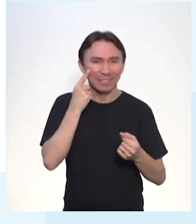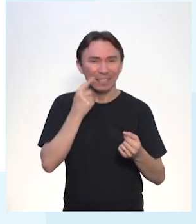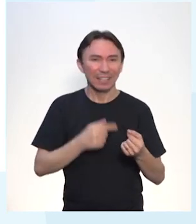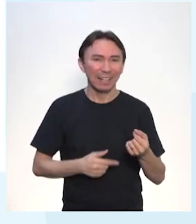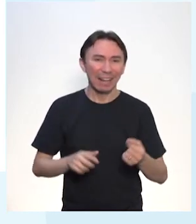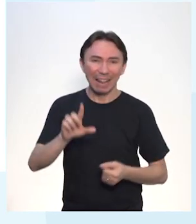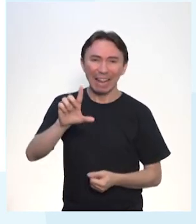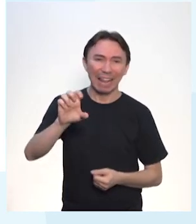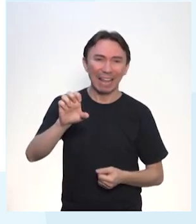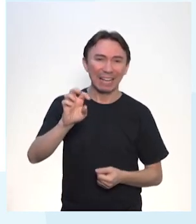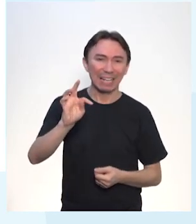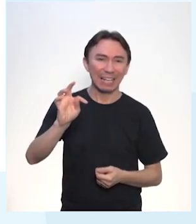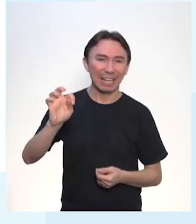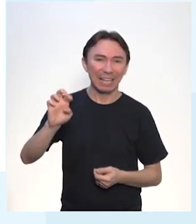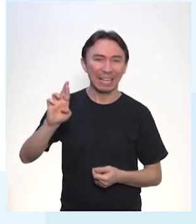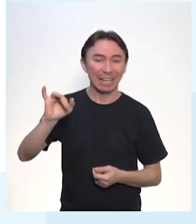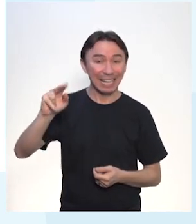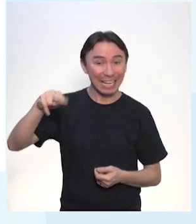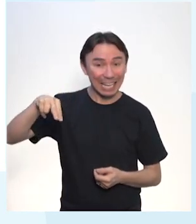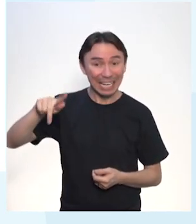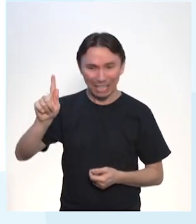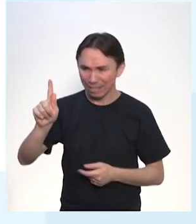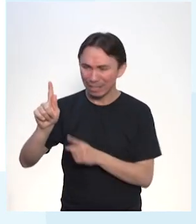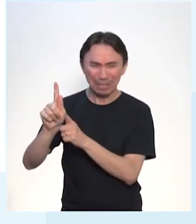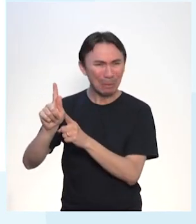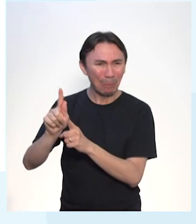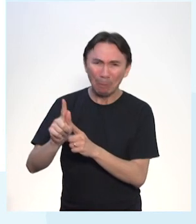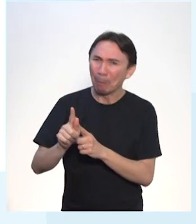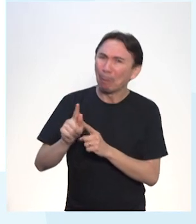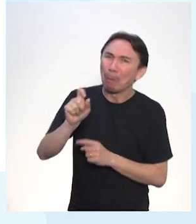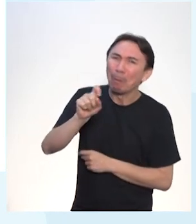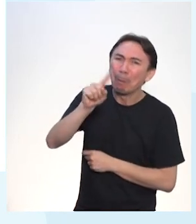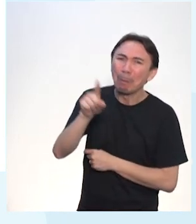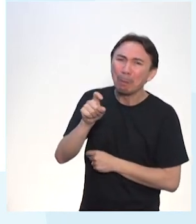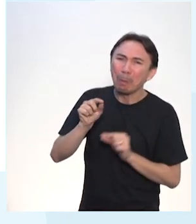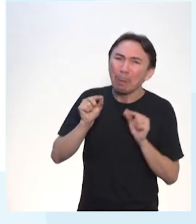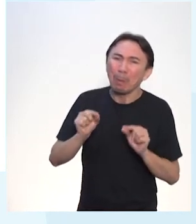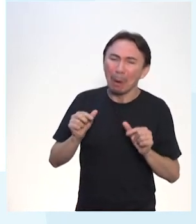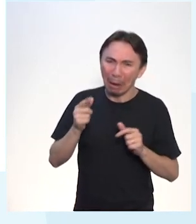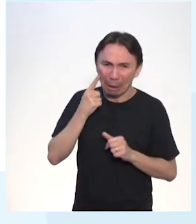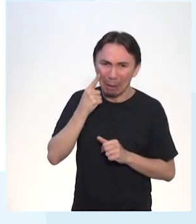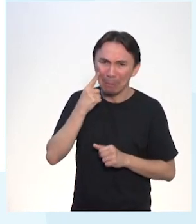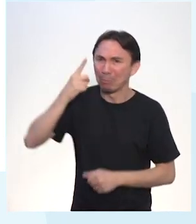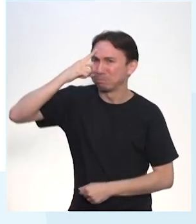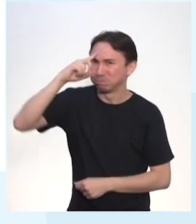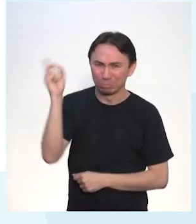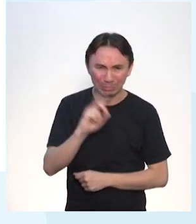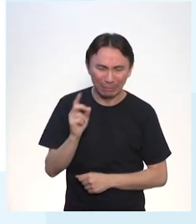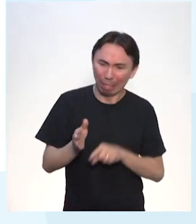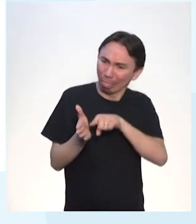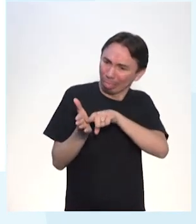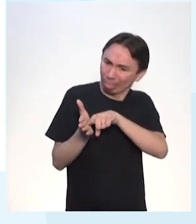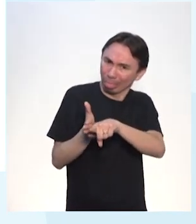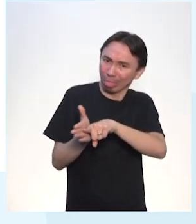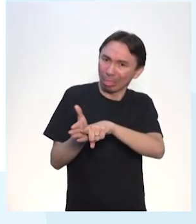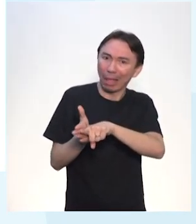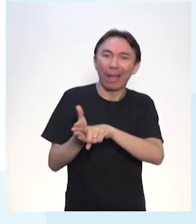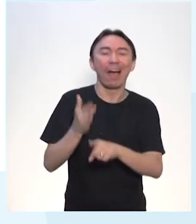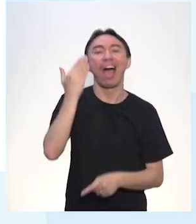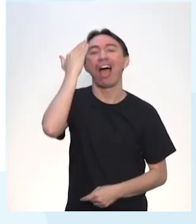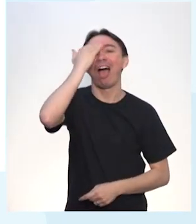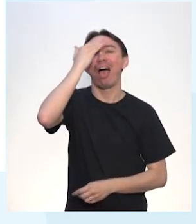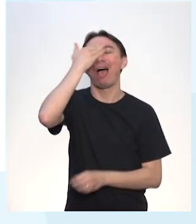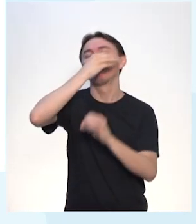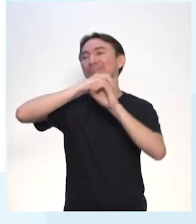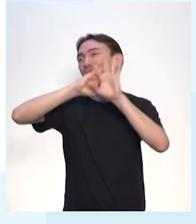vocês que eu não sabia o que era lettering, gente. Eu fui investigar, fui pesquisar para entender. E a nossa